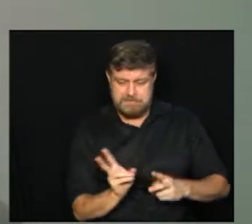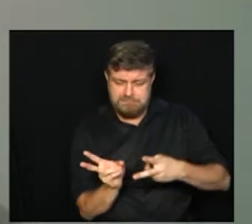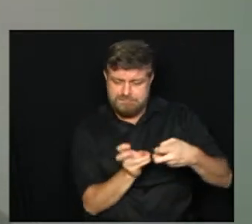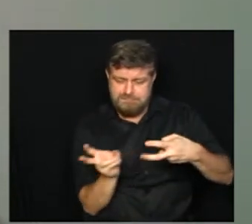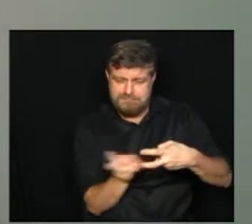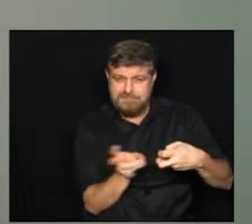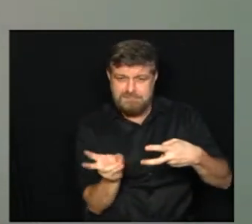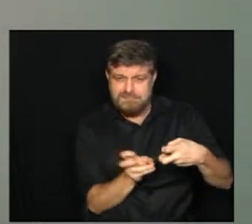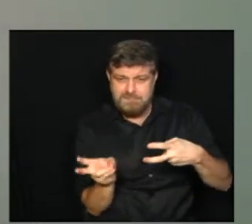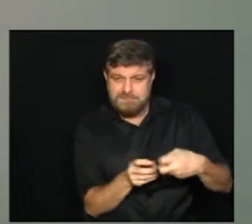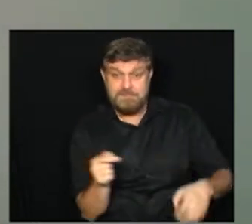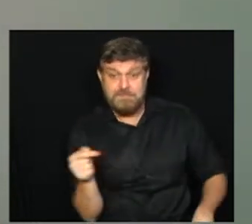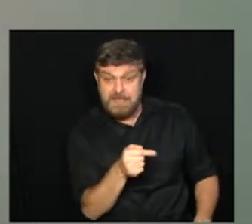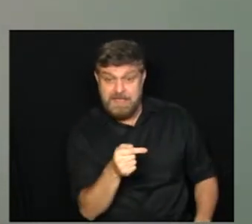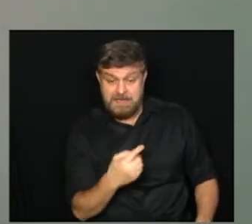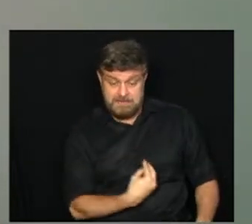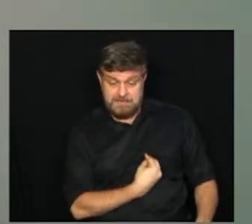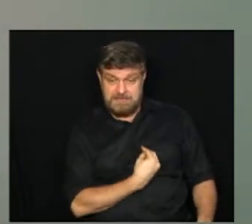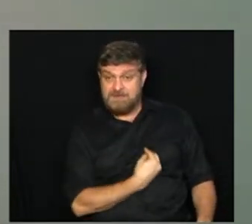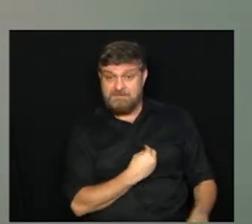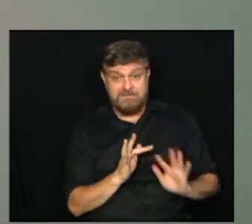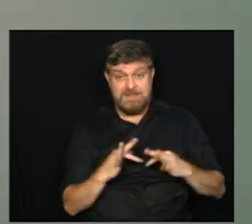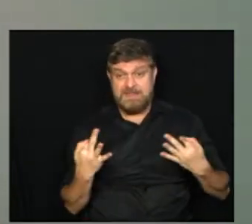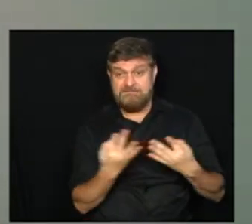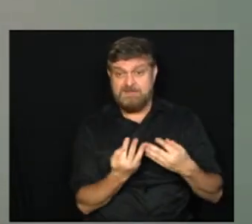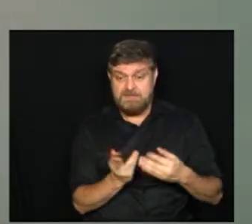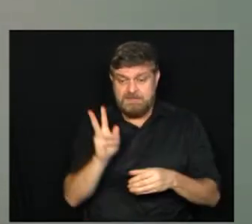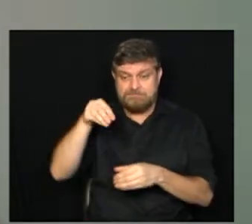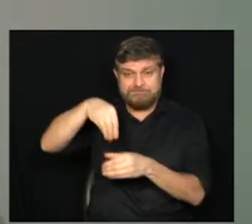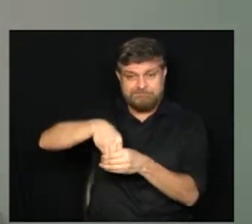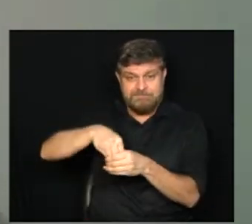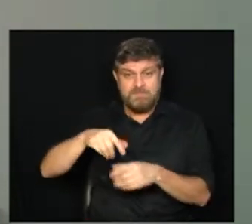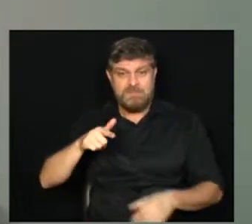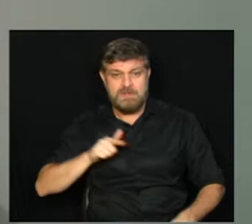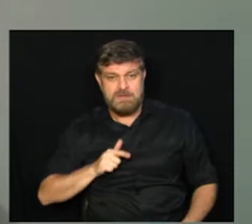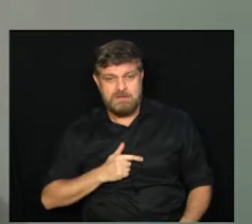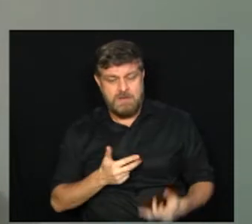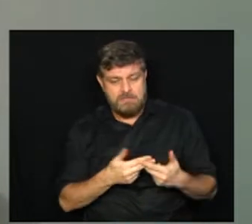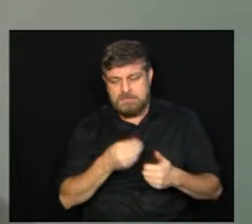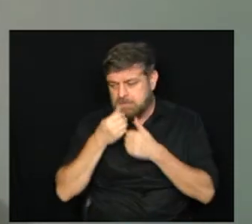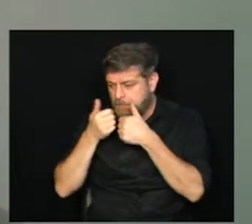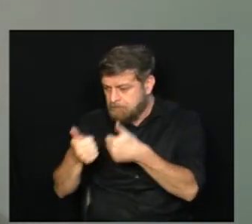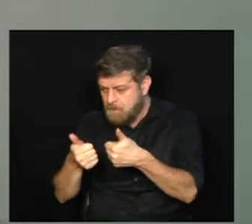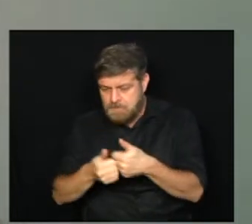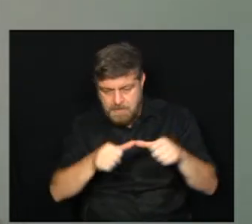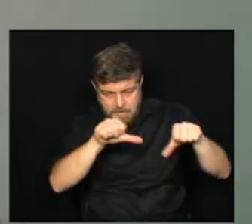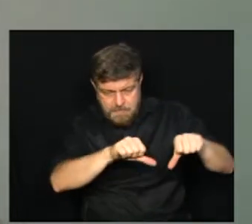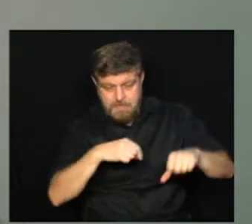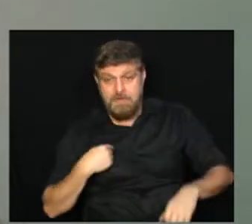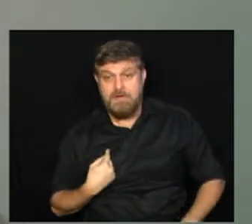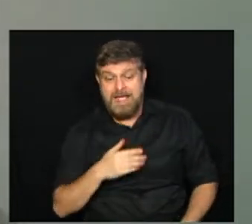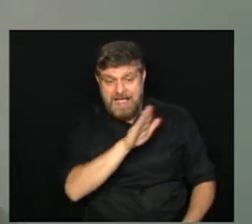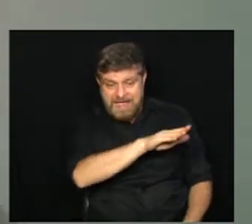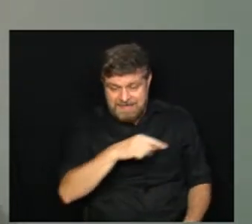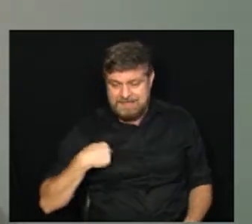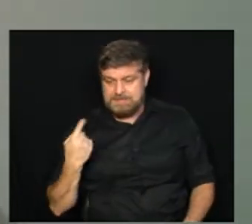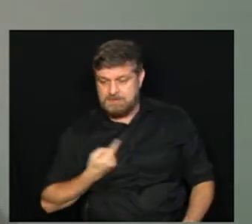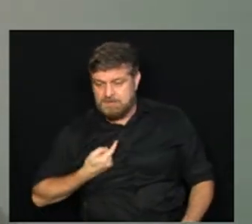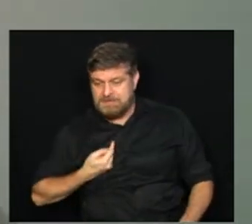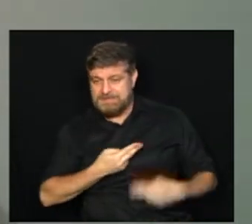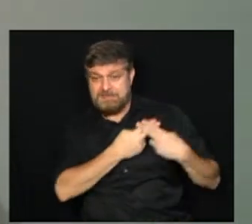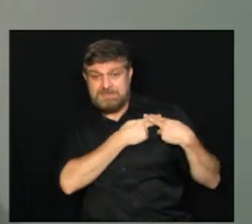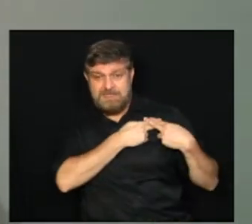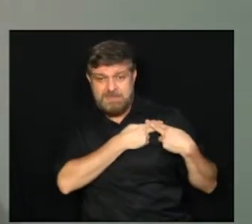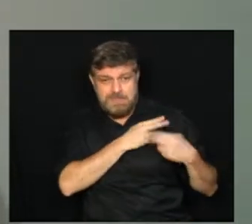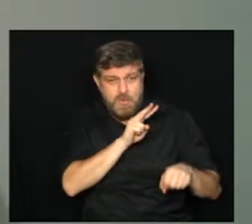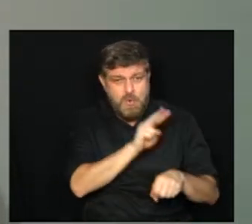elas convivem. Então, seja o bem ou seja o mal, e a gente precisa cuidar dessas crianças. Então, a gente